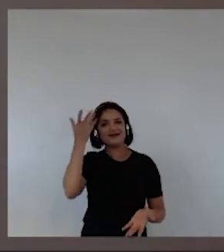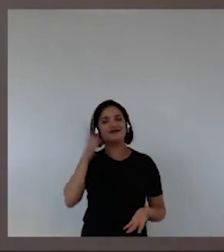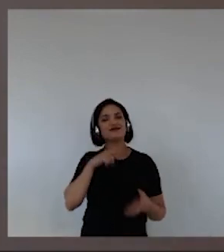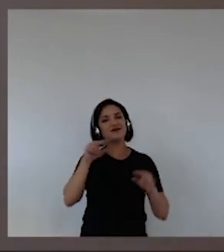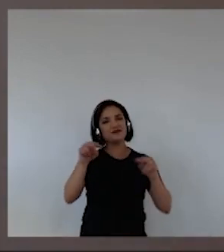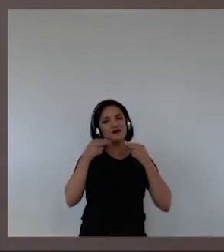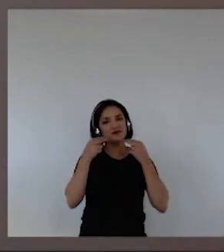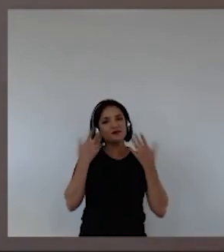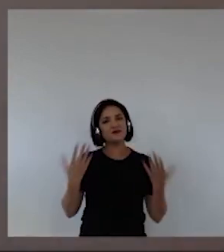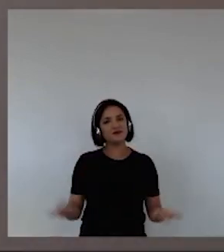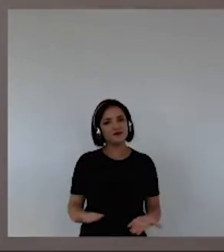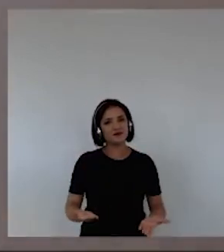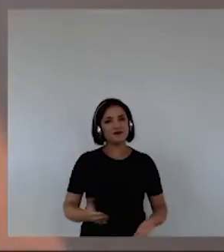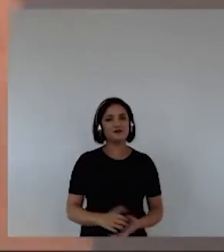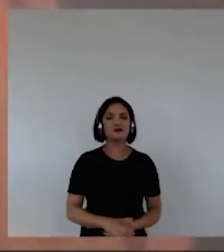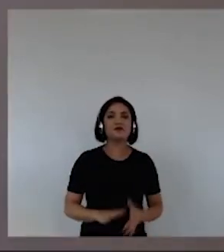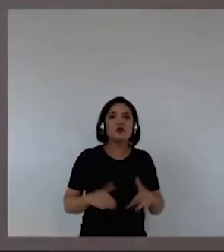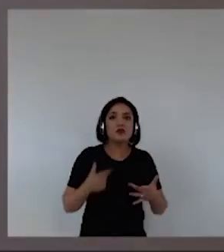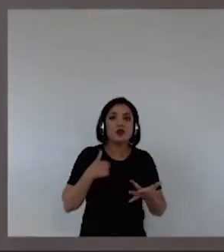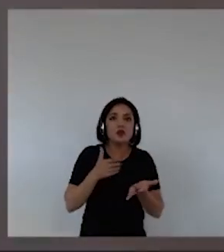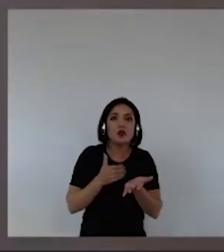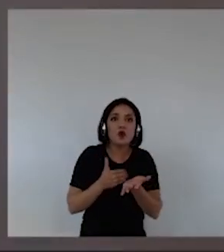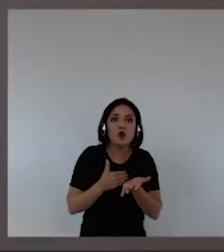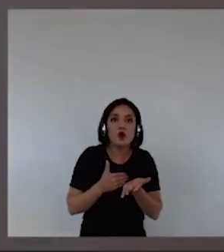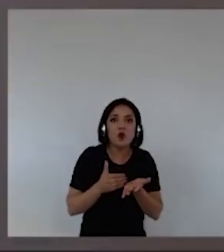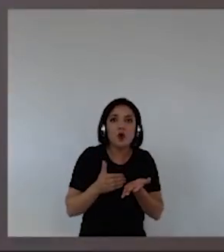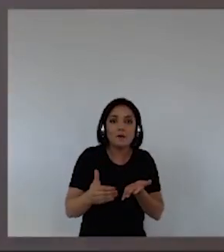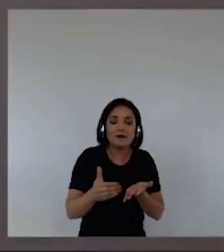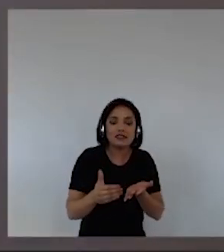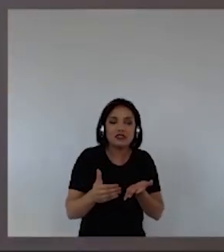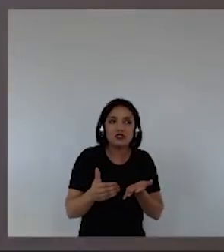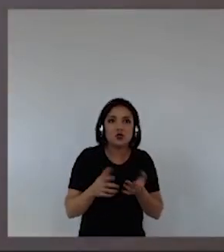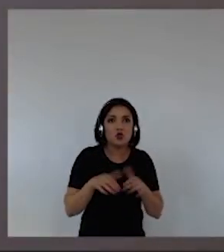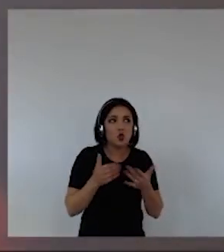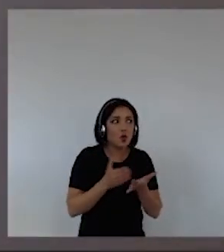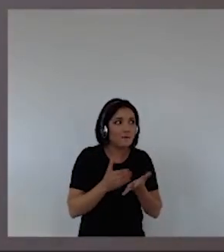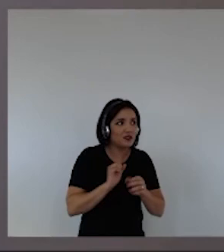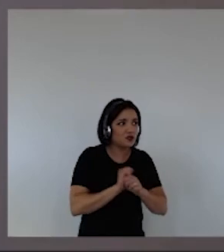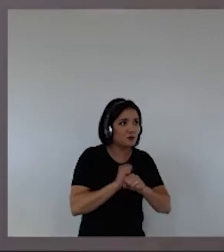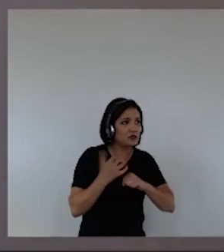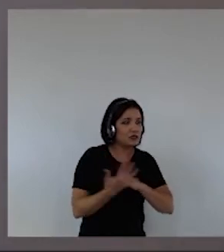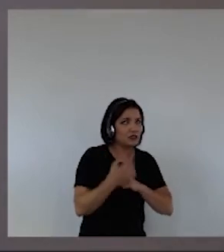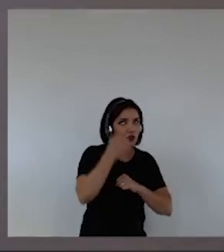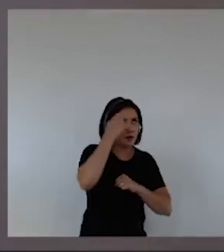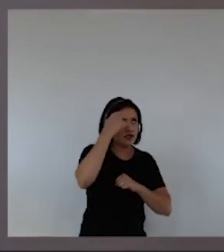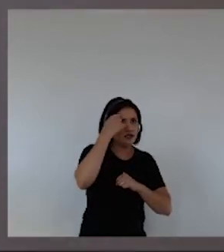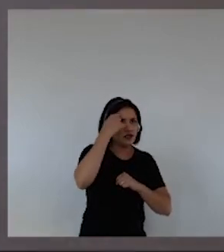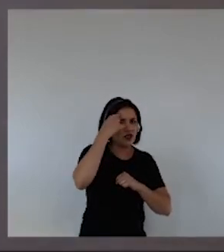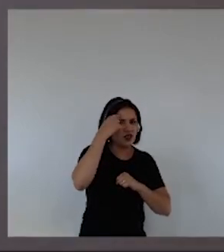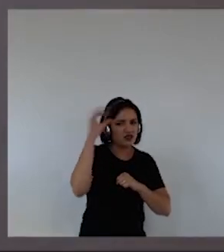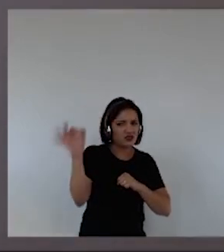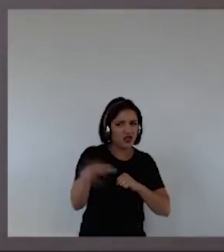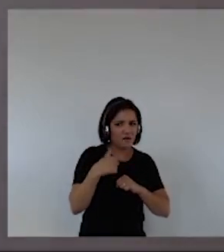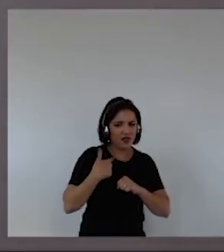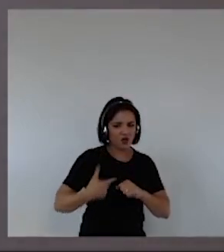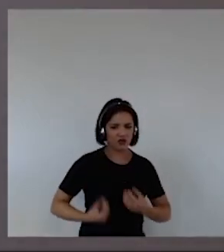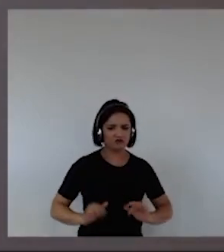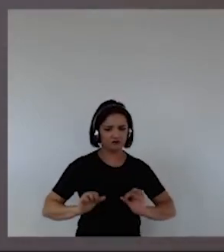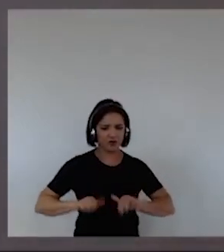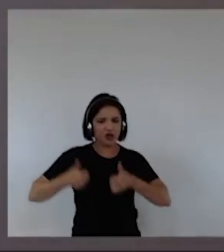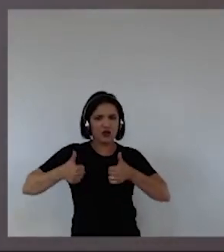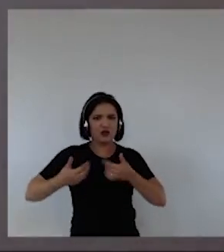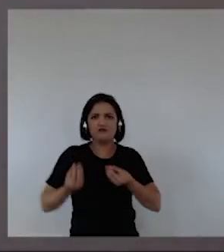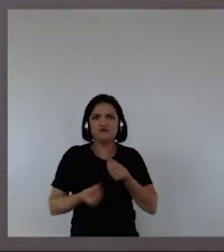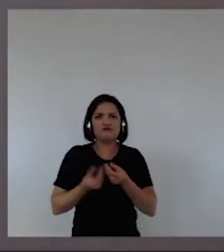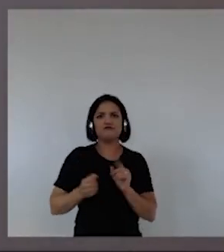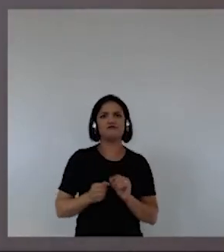nos assistindo, quando eu comecei e entrei nessa pandemia, eu pensei, eu preciso sair melhor do que entrei. Então, como fazer